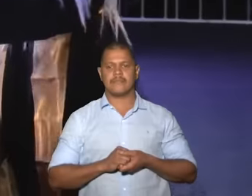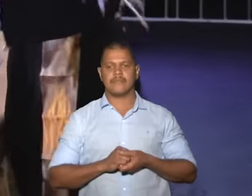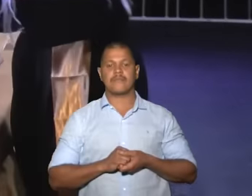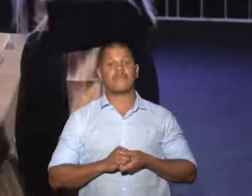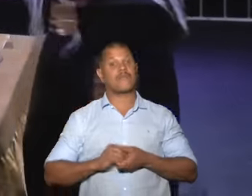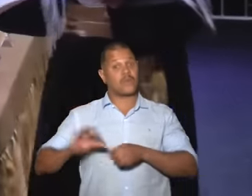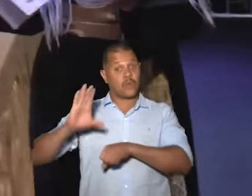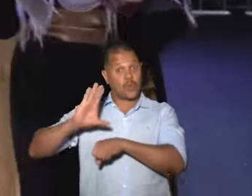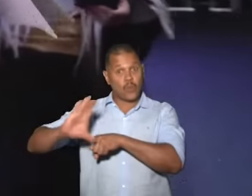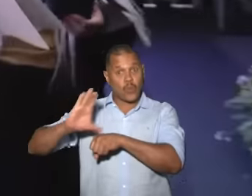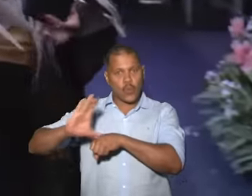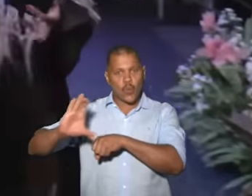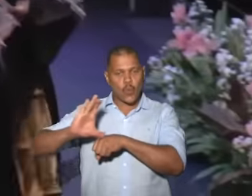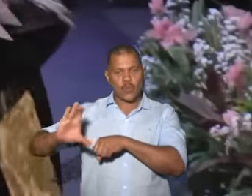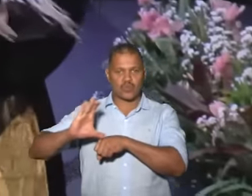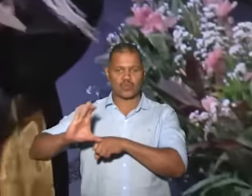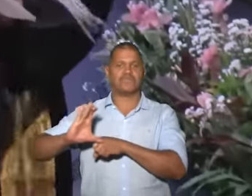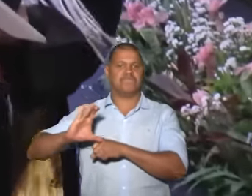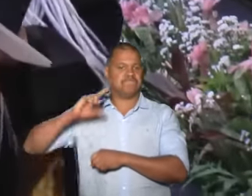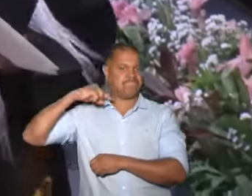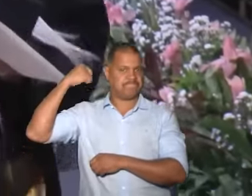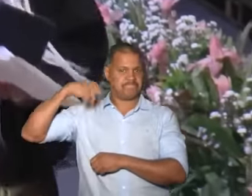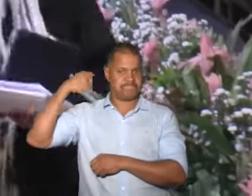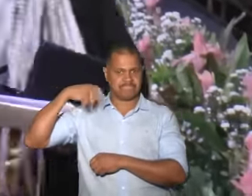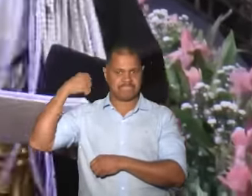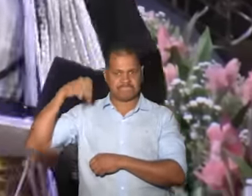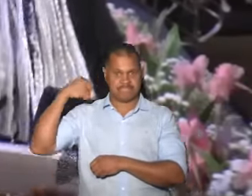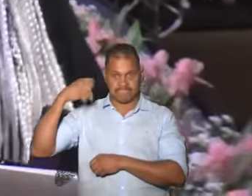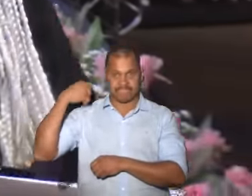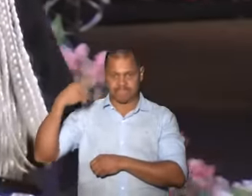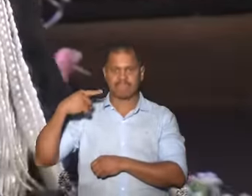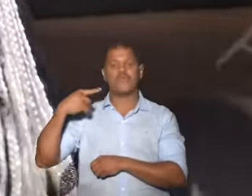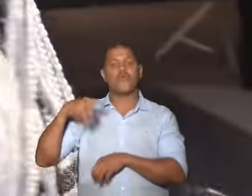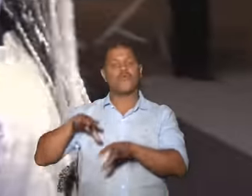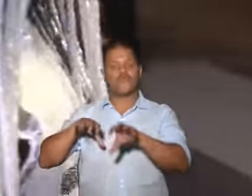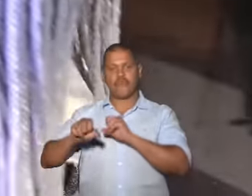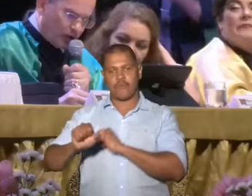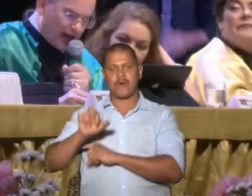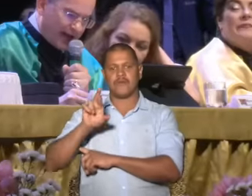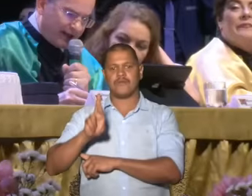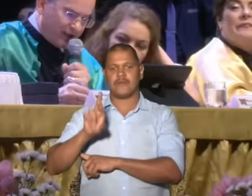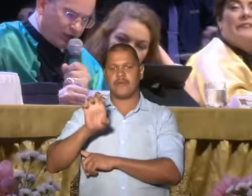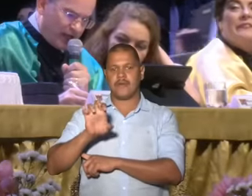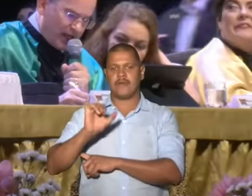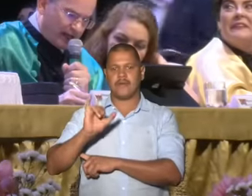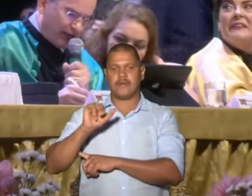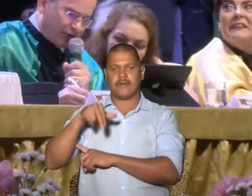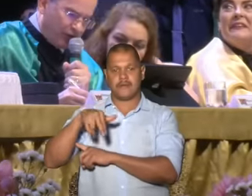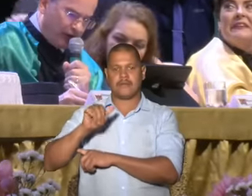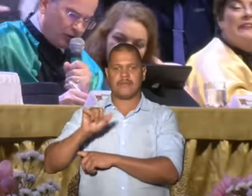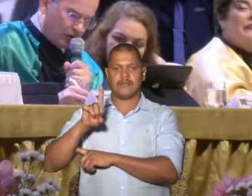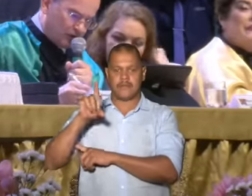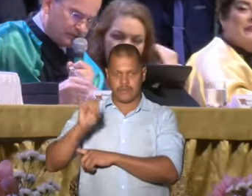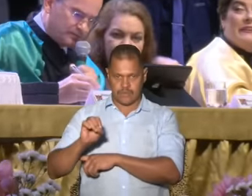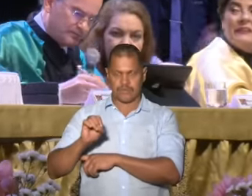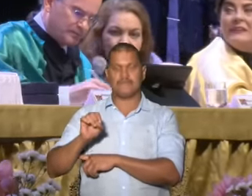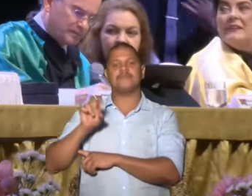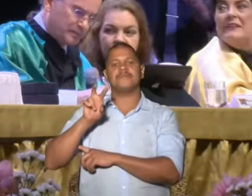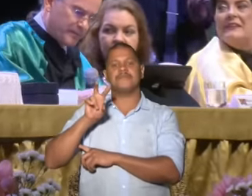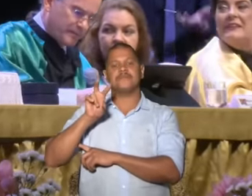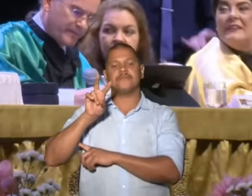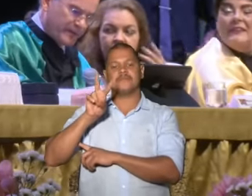Do curso de Direito, o formando Reinaldo Soares Vieira Filho.